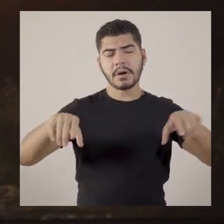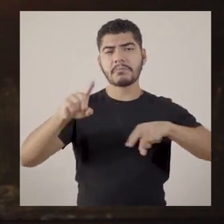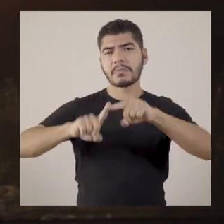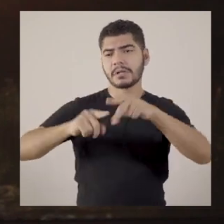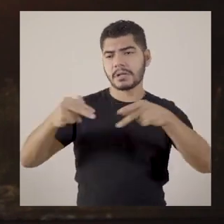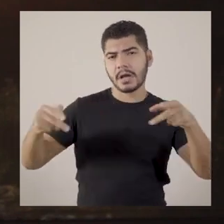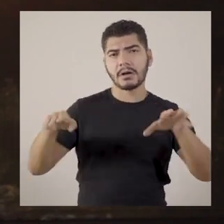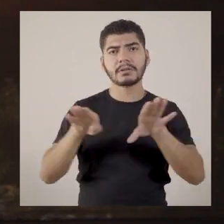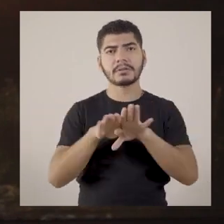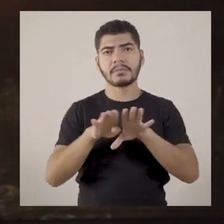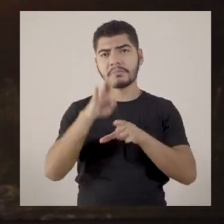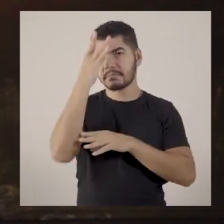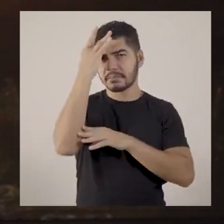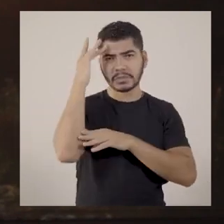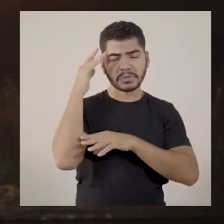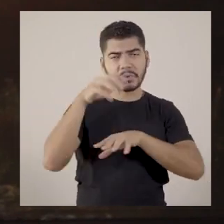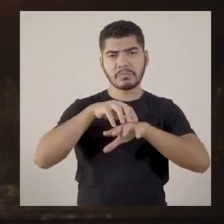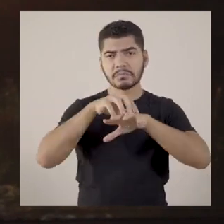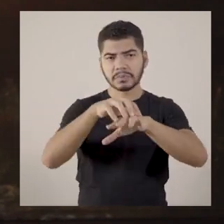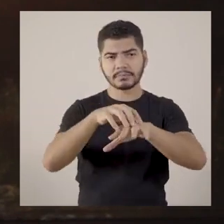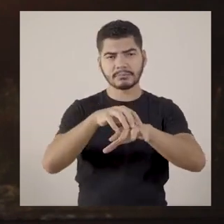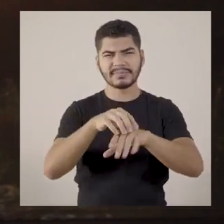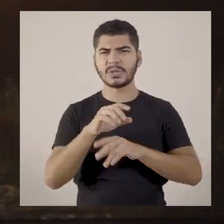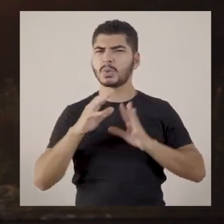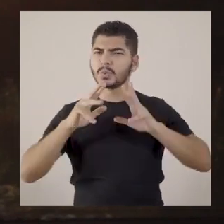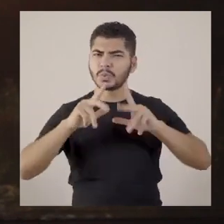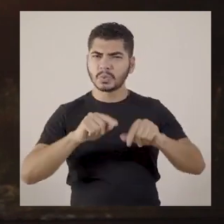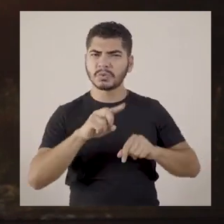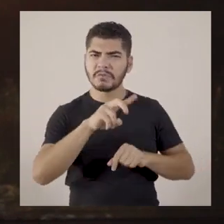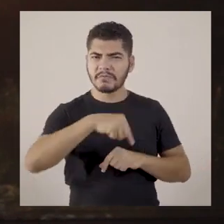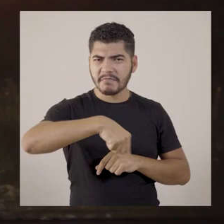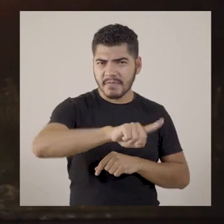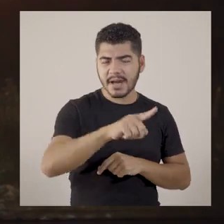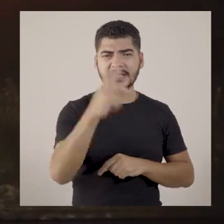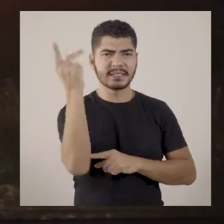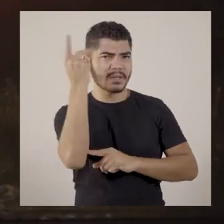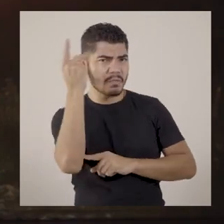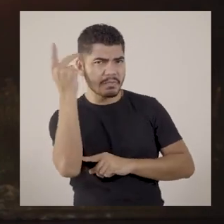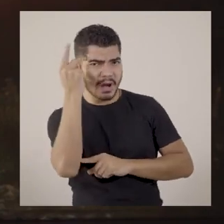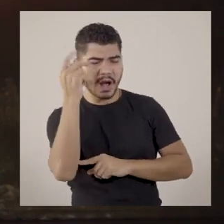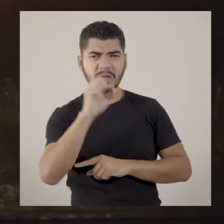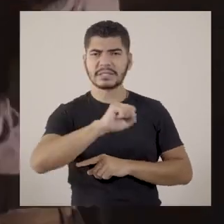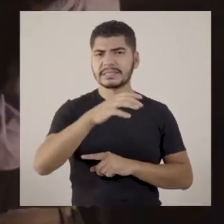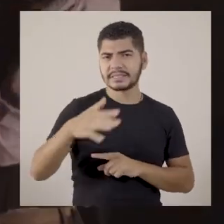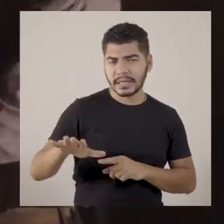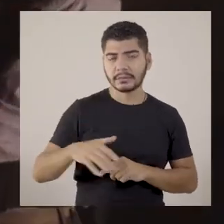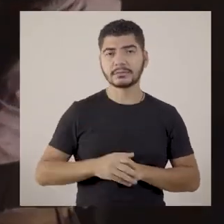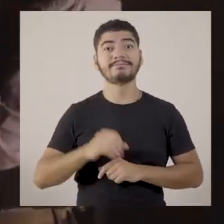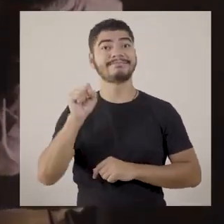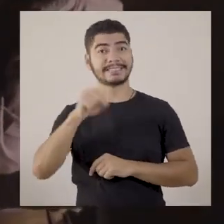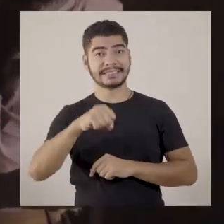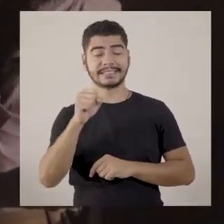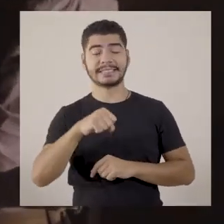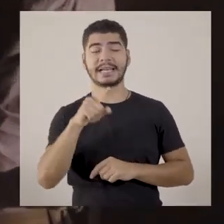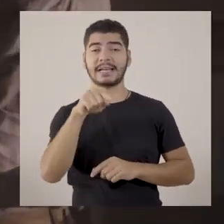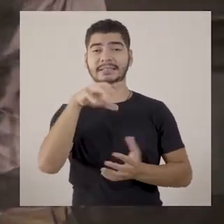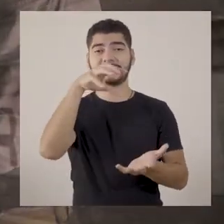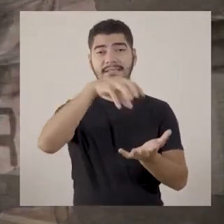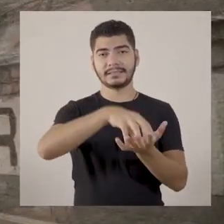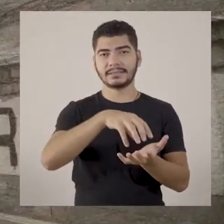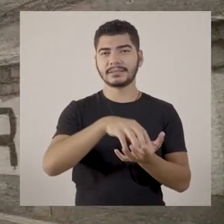amigo, tudo isso aqui vai parar em São Paulo e Santos? Sim. Bem-vindo à Estação Barracão.